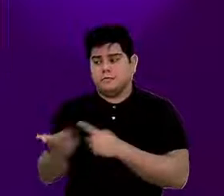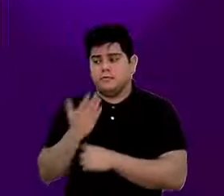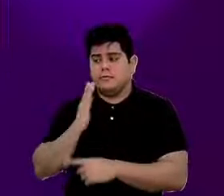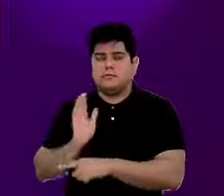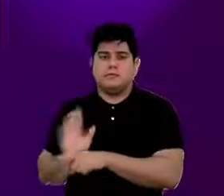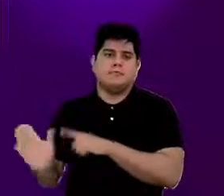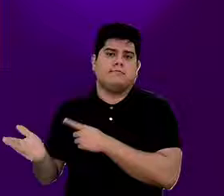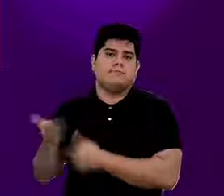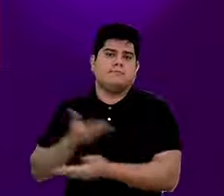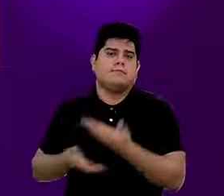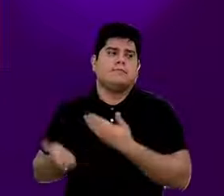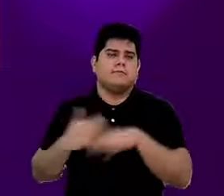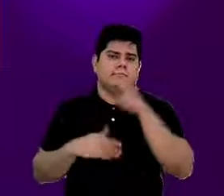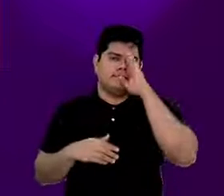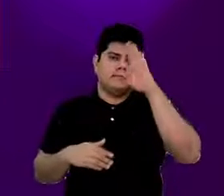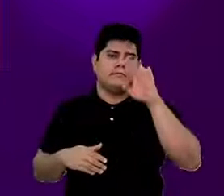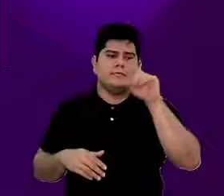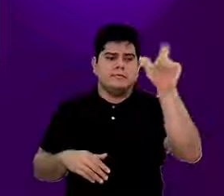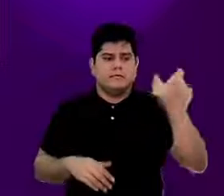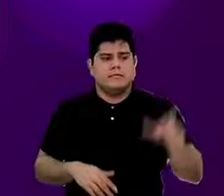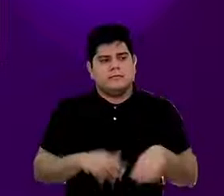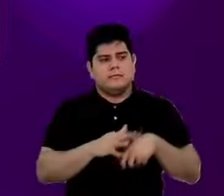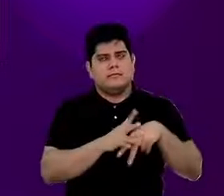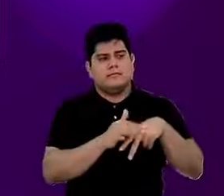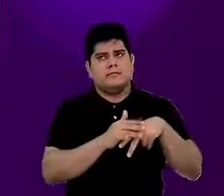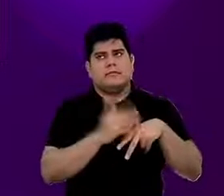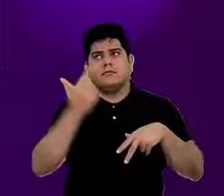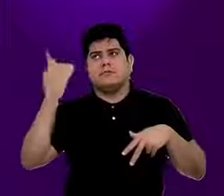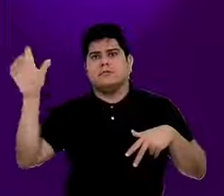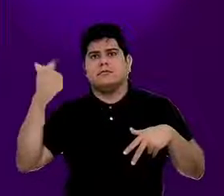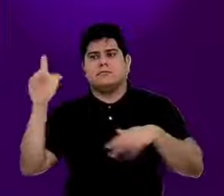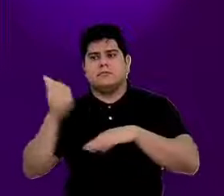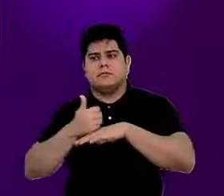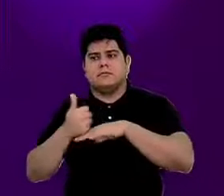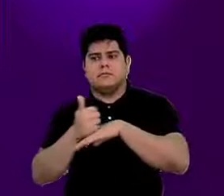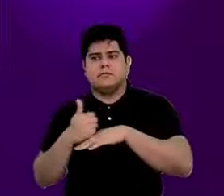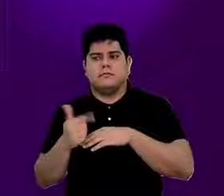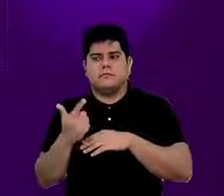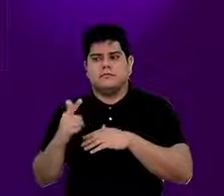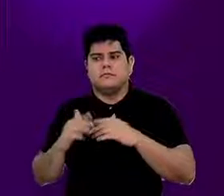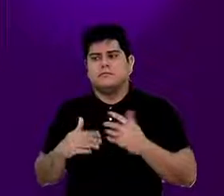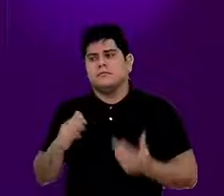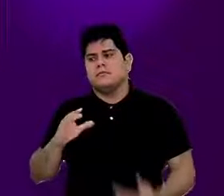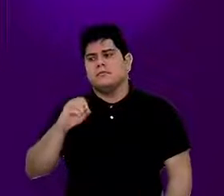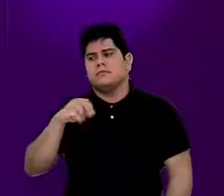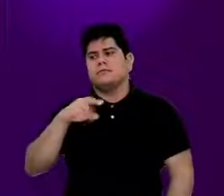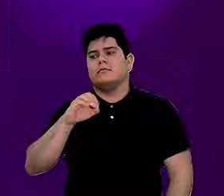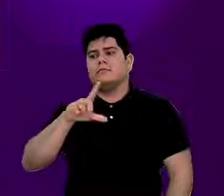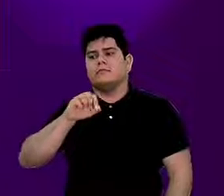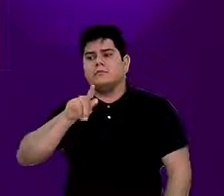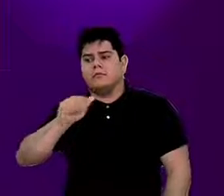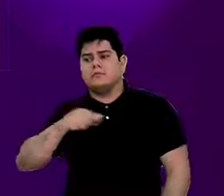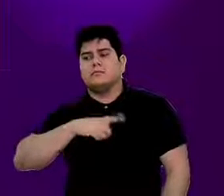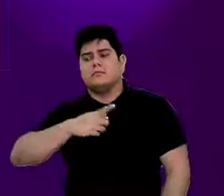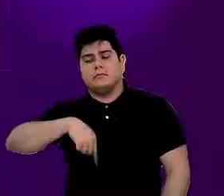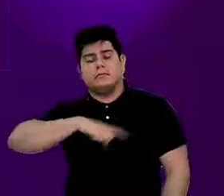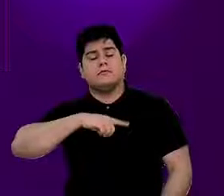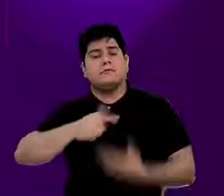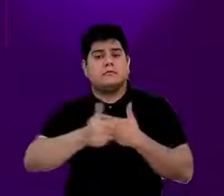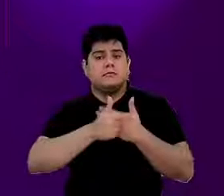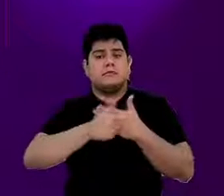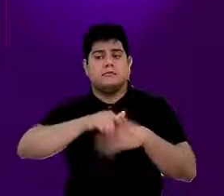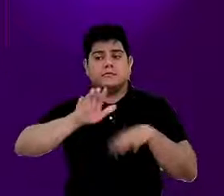mútua, principalmente quando o paciente ele vem de outro especialista, no caso a oncologia, e que nós temos um papel, muitas